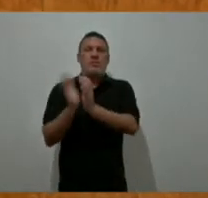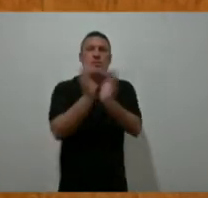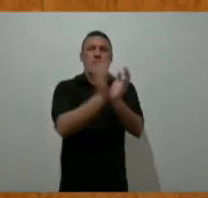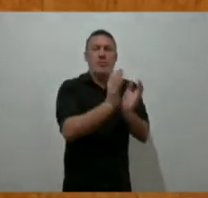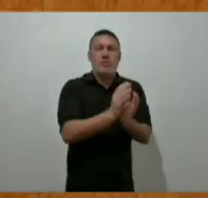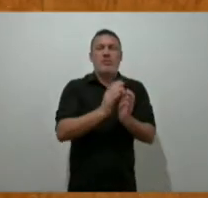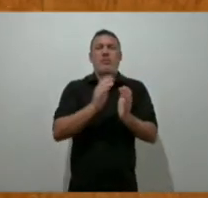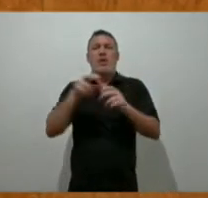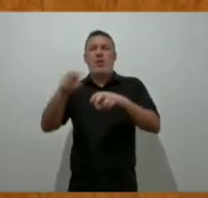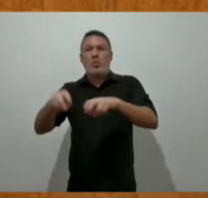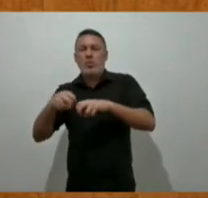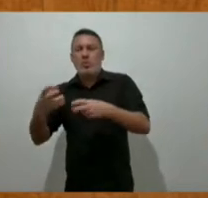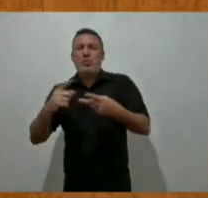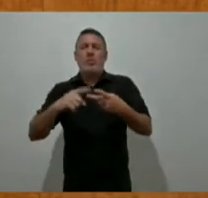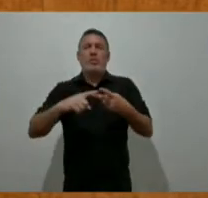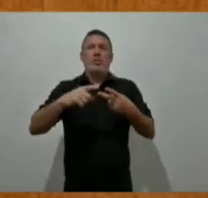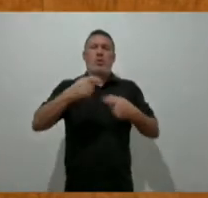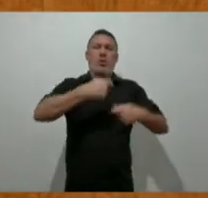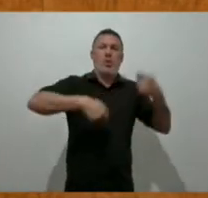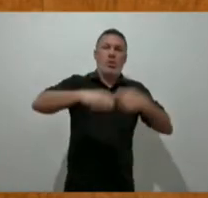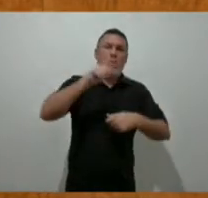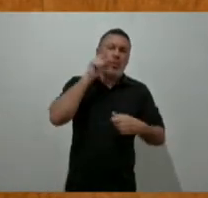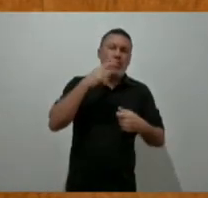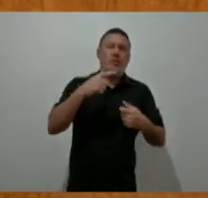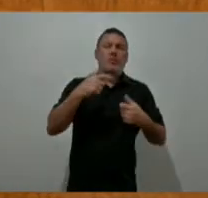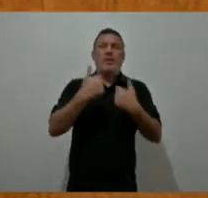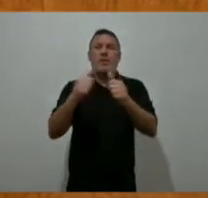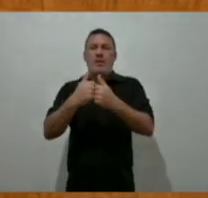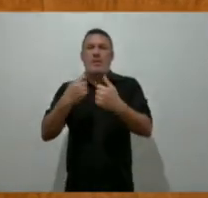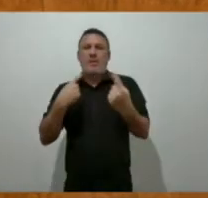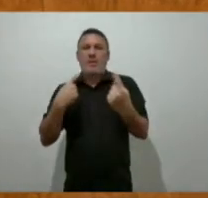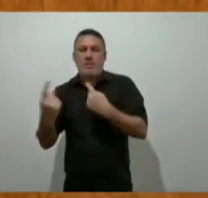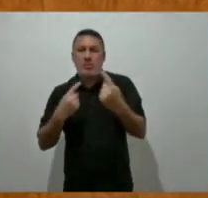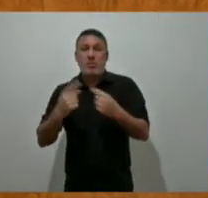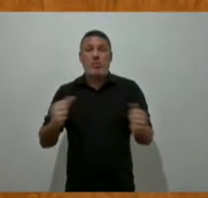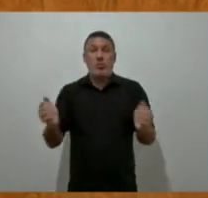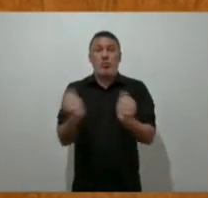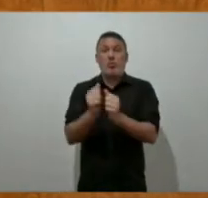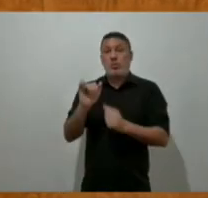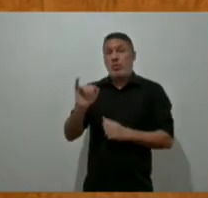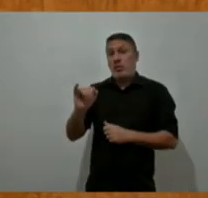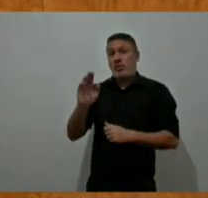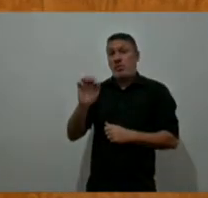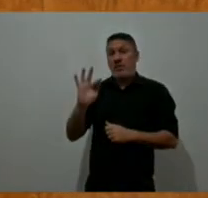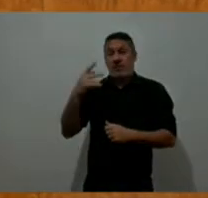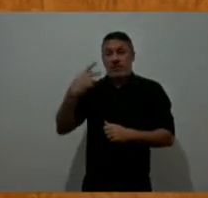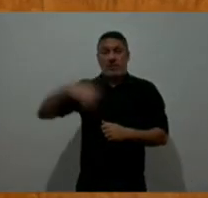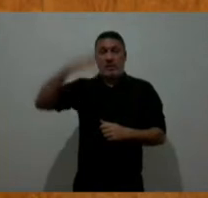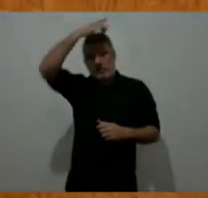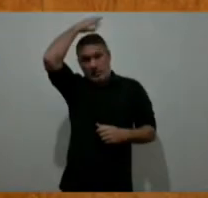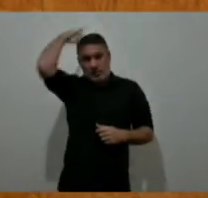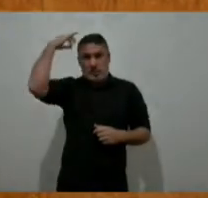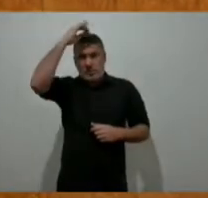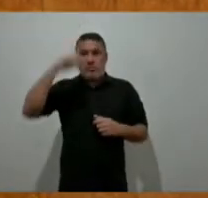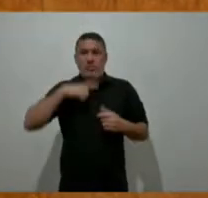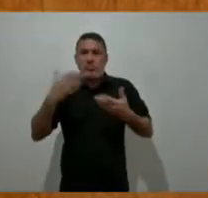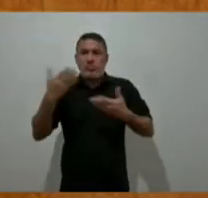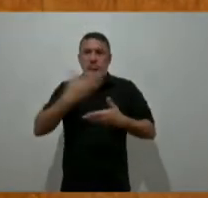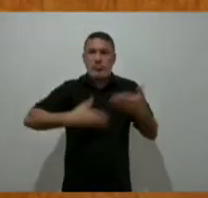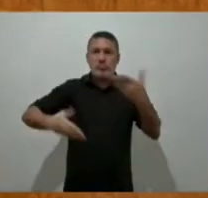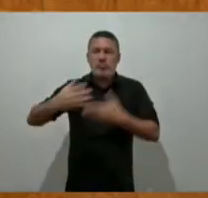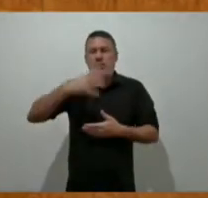Comércio, Indústria e Transportes, que juntos com o IBEF Espírito Santo, compartilhamos uma bela homenagem a 5